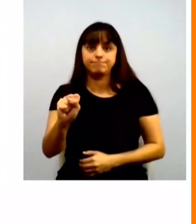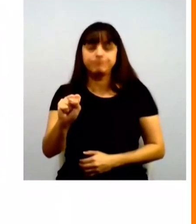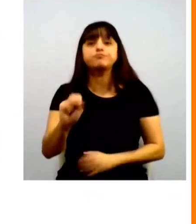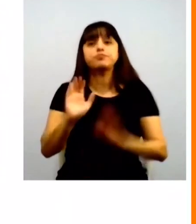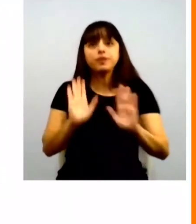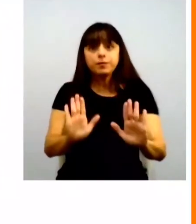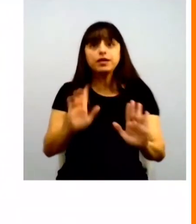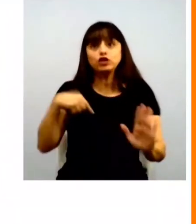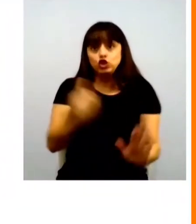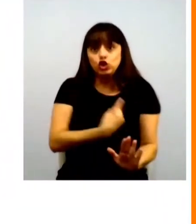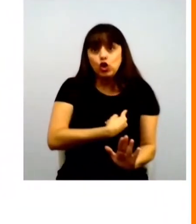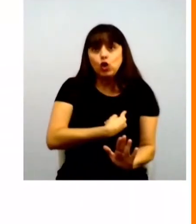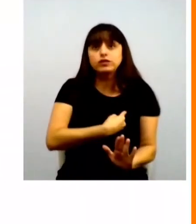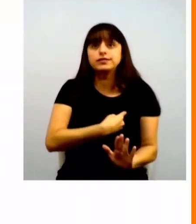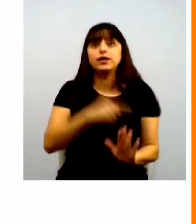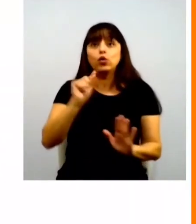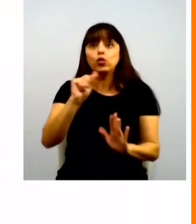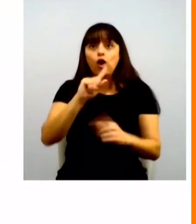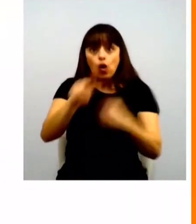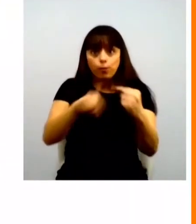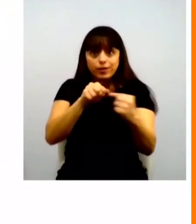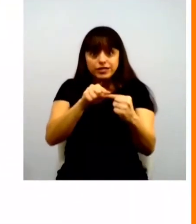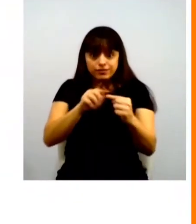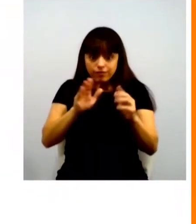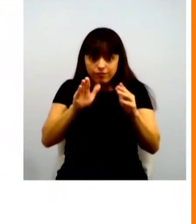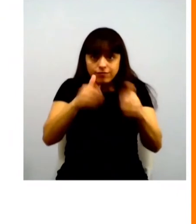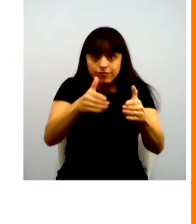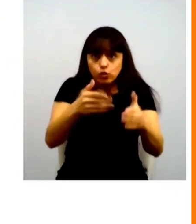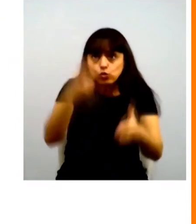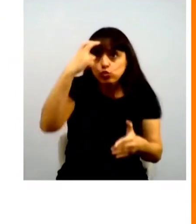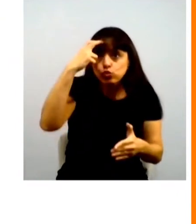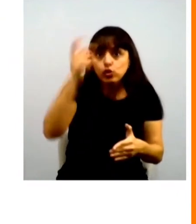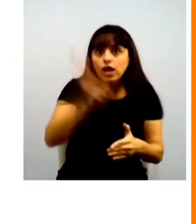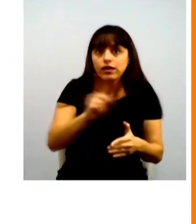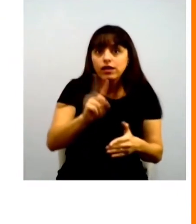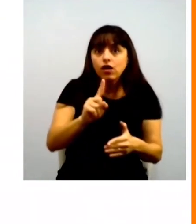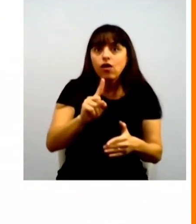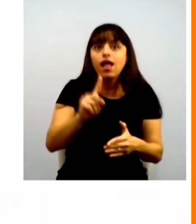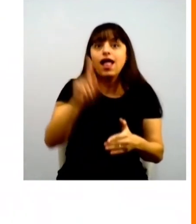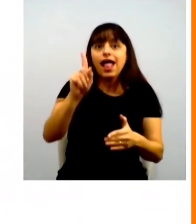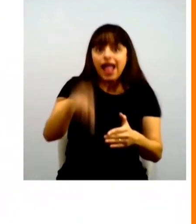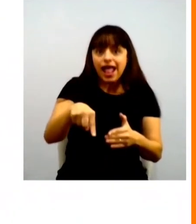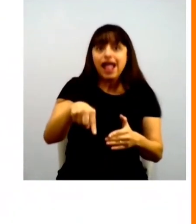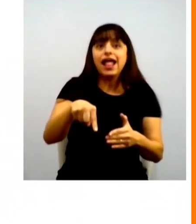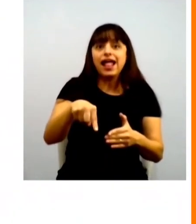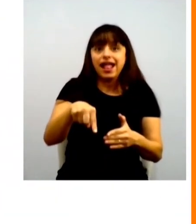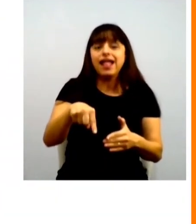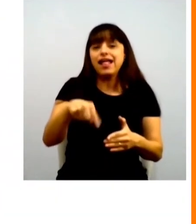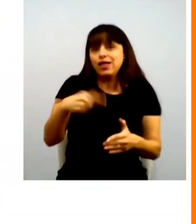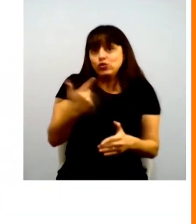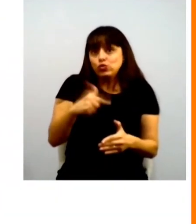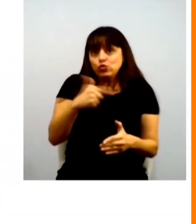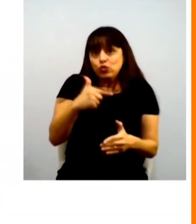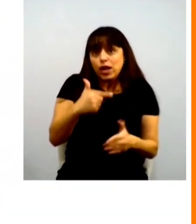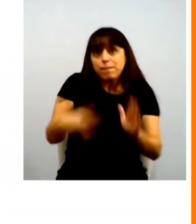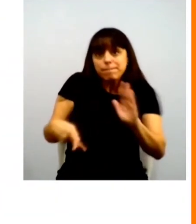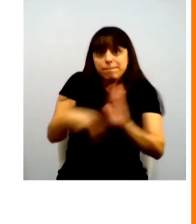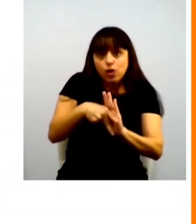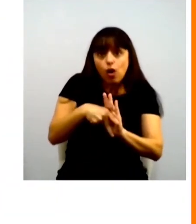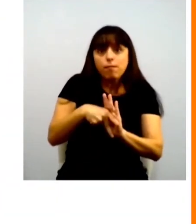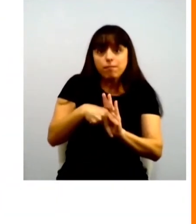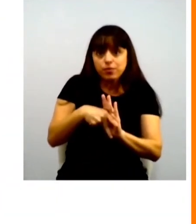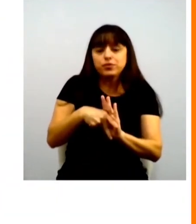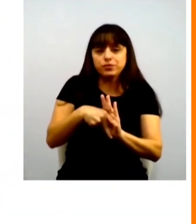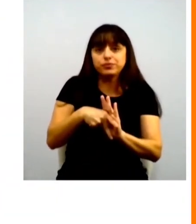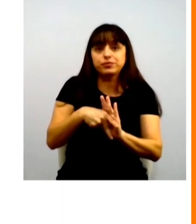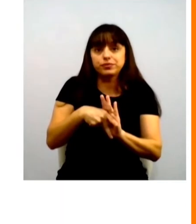cultura, o que temos de fazer é selecionar os ODS e as metas que queremos que estão relacionadas